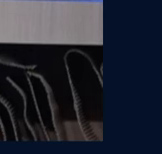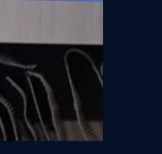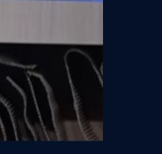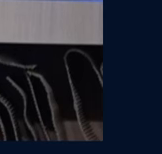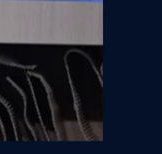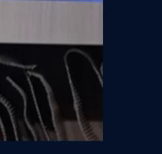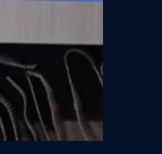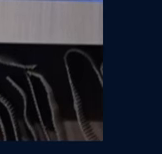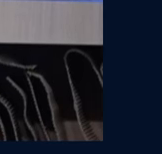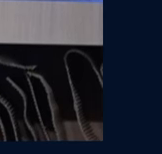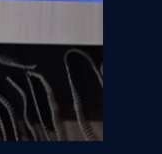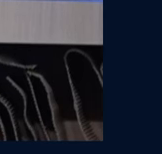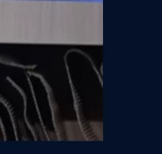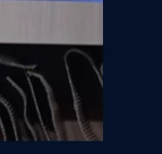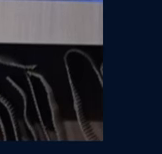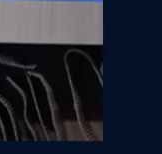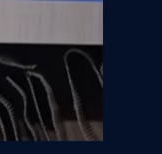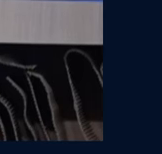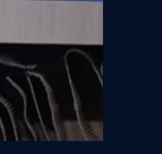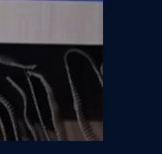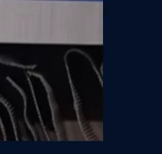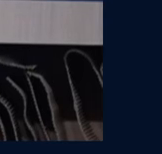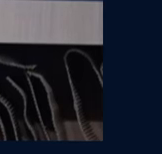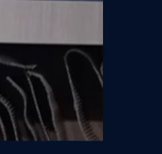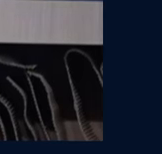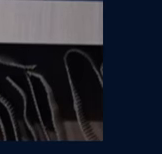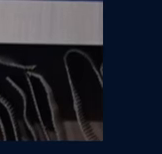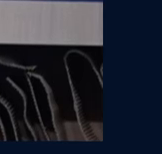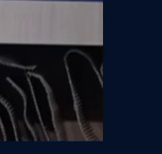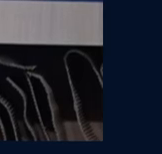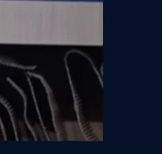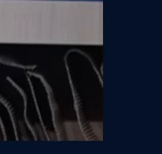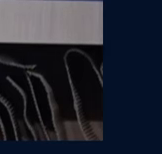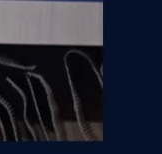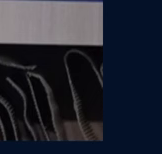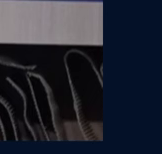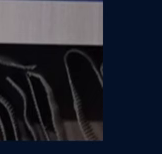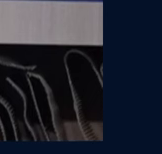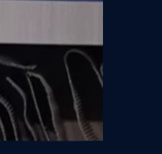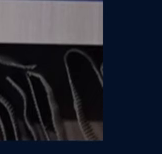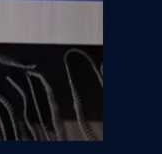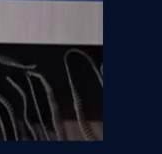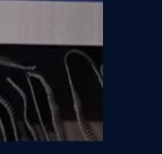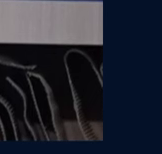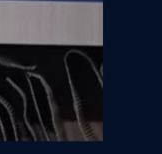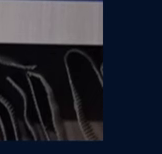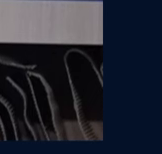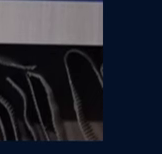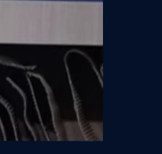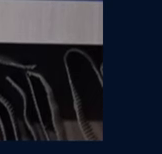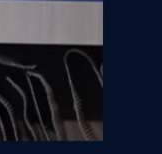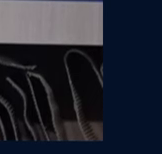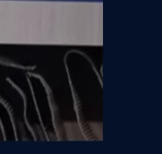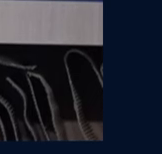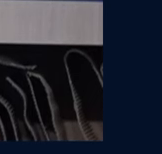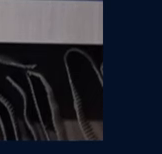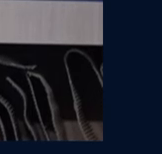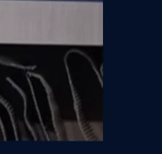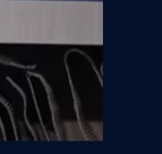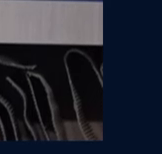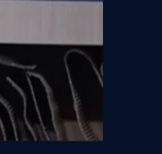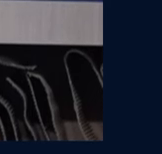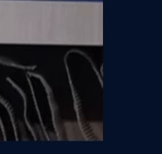esse painel faltam mais dois painéis até o final do nosso evento obrigada a vocês que estão nos assistindo online e o próximo painel é gestão